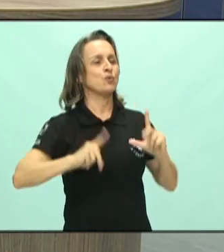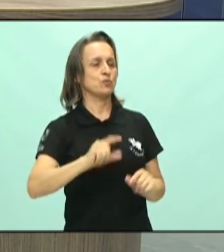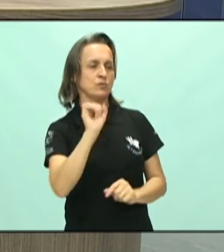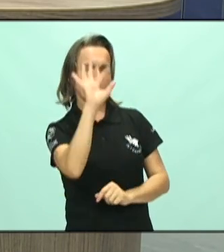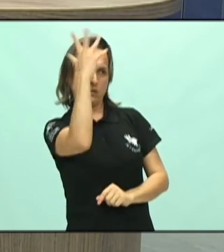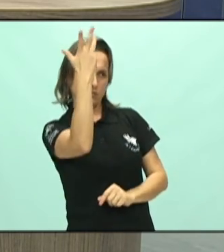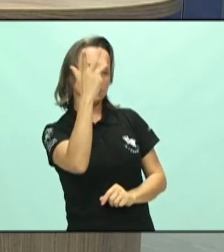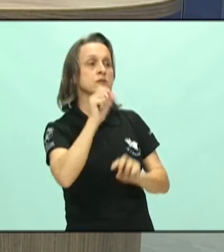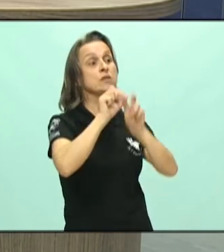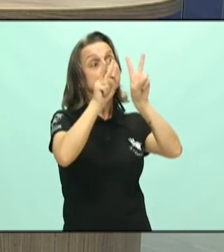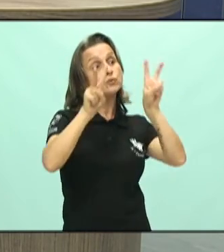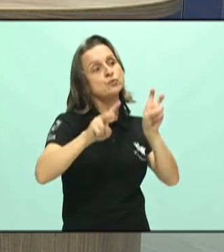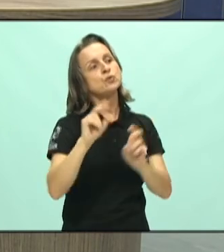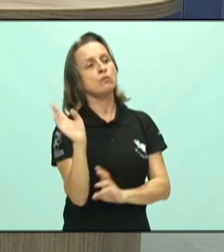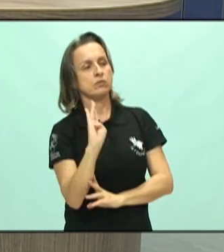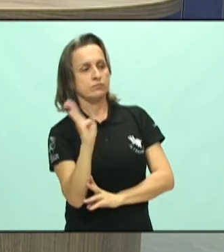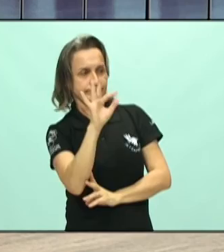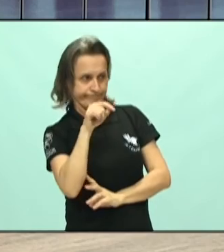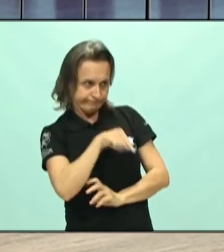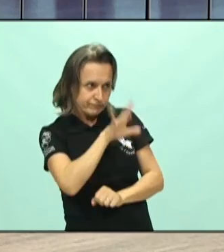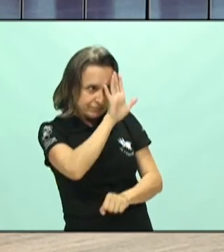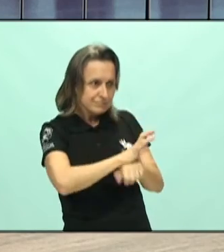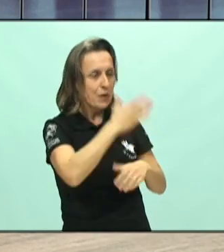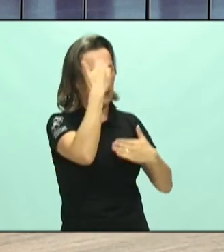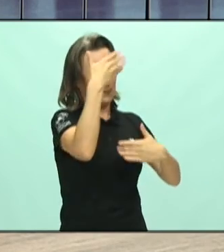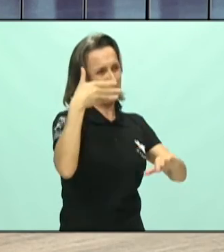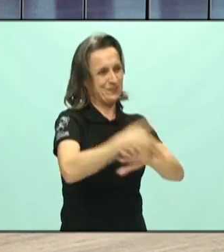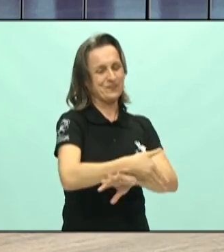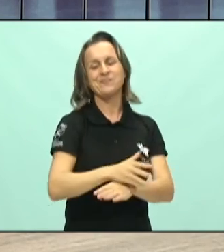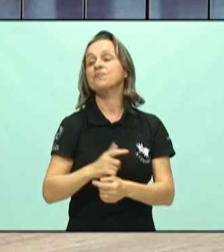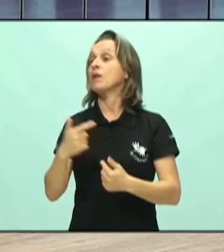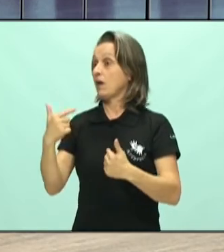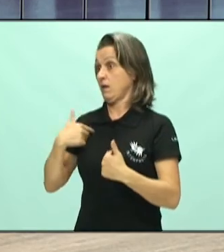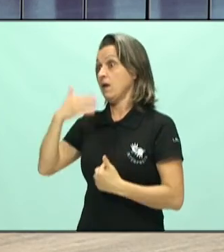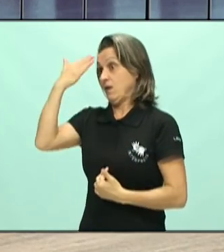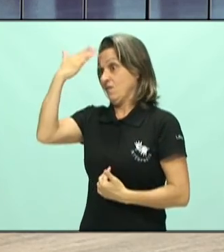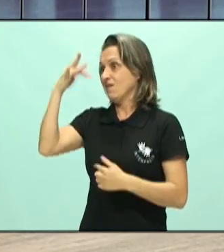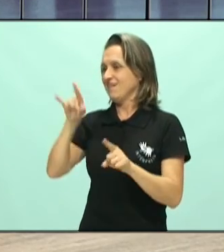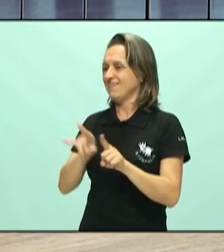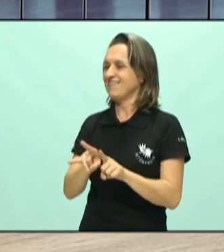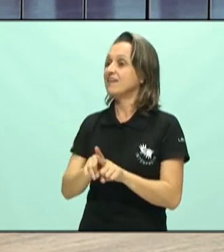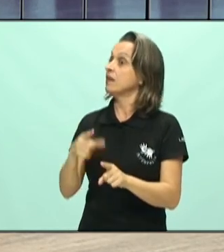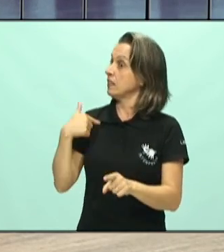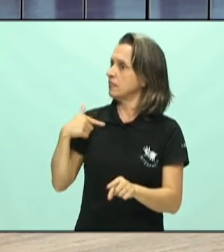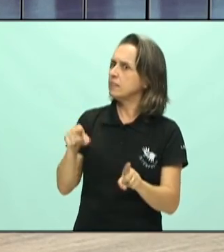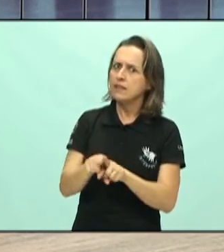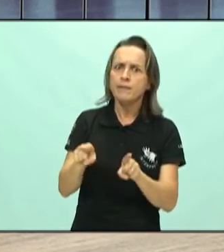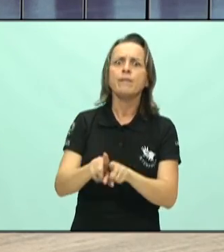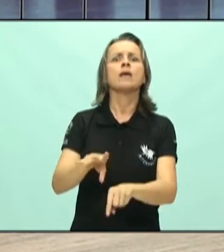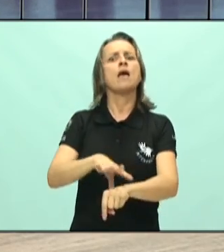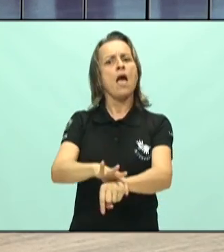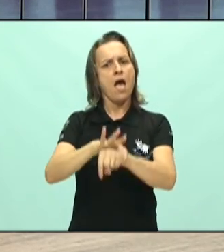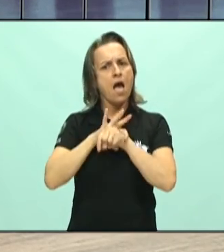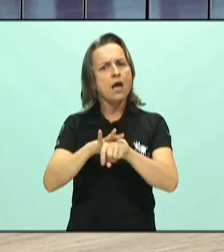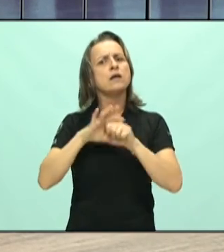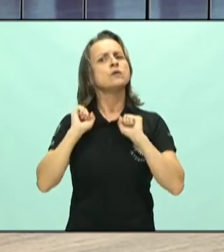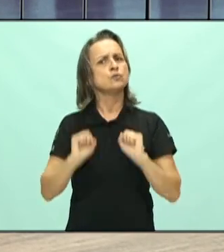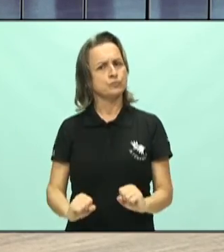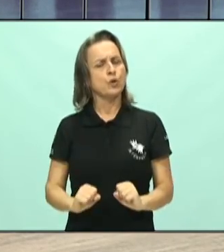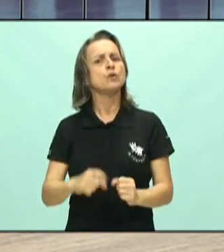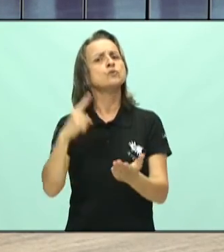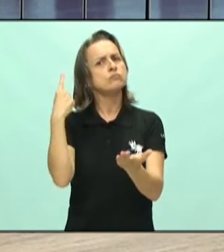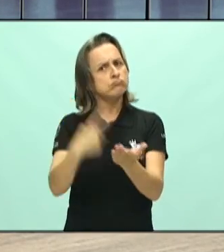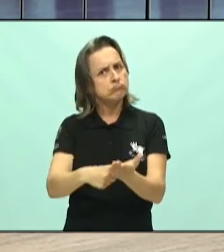acontecendo na questão fiscal aqui no Estado. Obrigado pela participação. Eu que agradeço e eu garanto, eu posso reafirmar o nosso